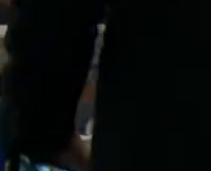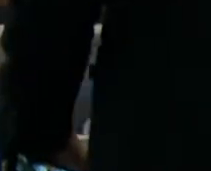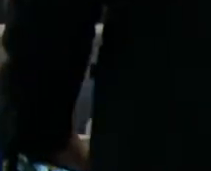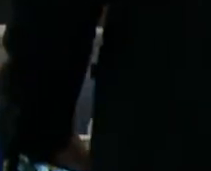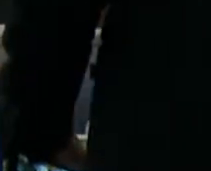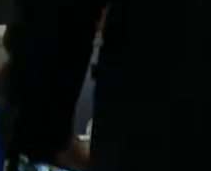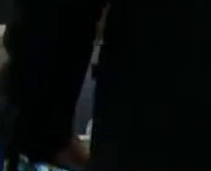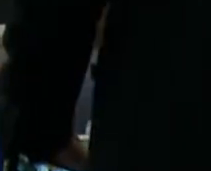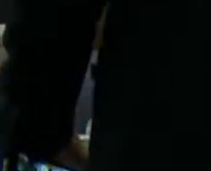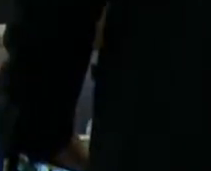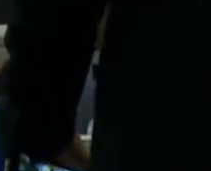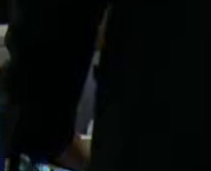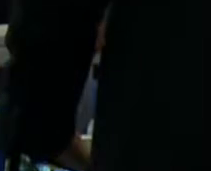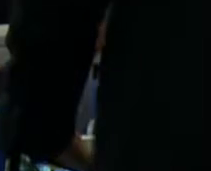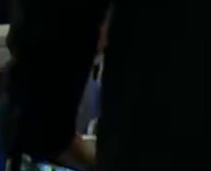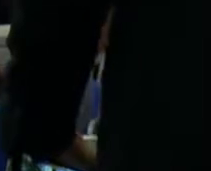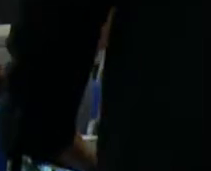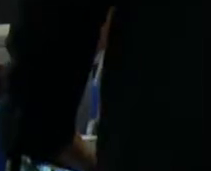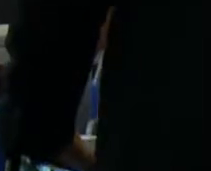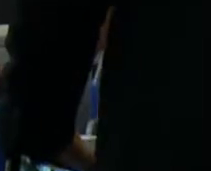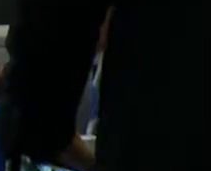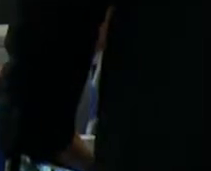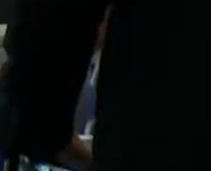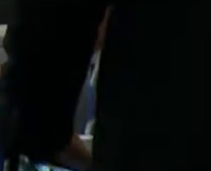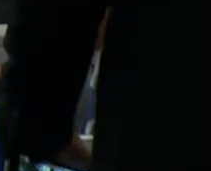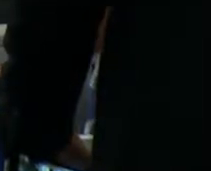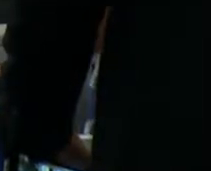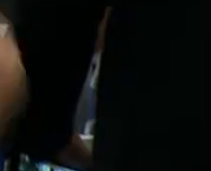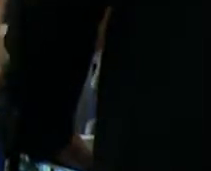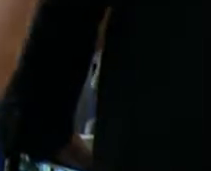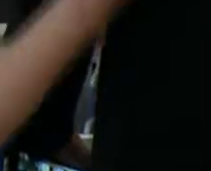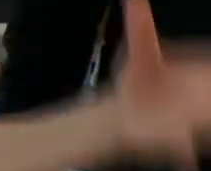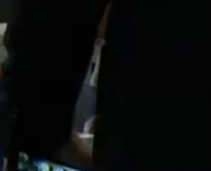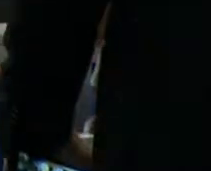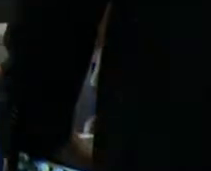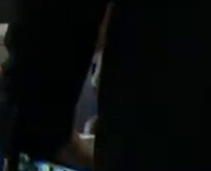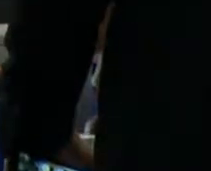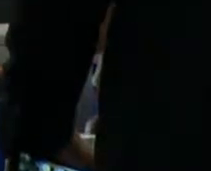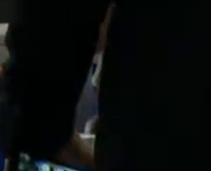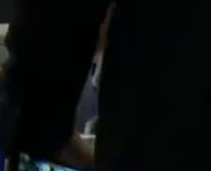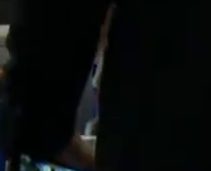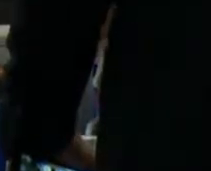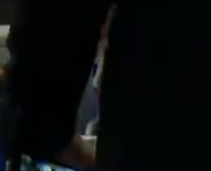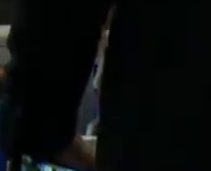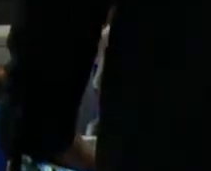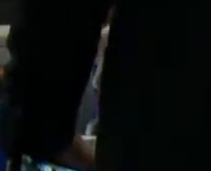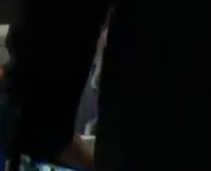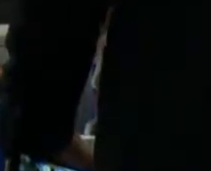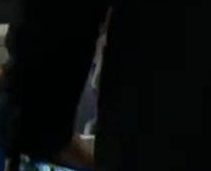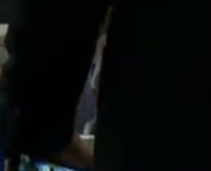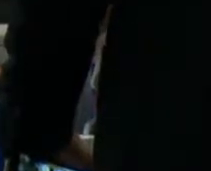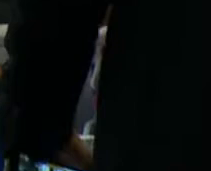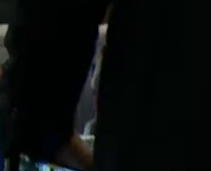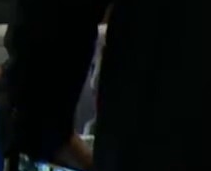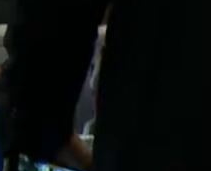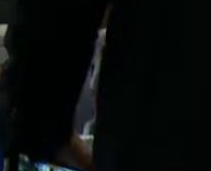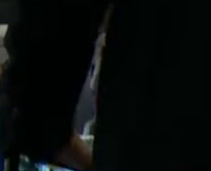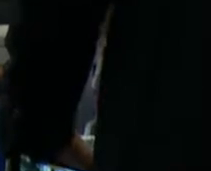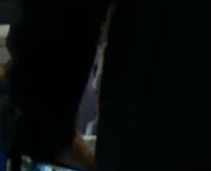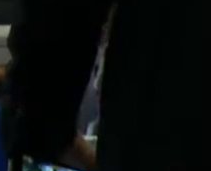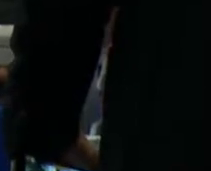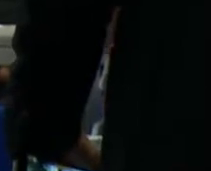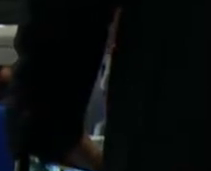dia. Flávio. Quero dizer que a sua explanação trouxe uma credibilidade,